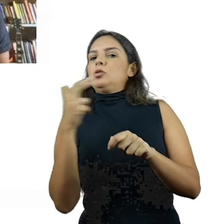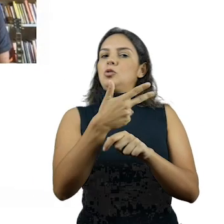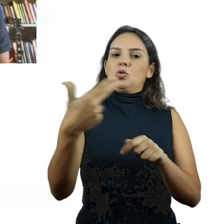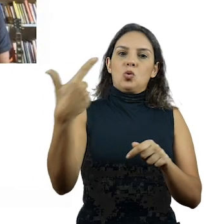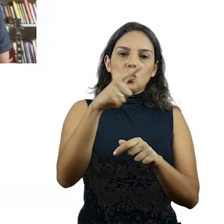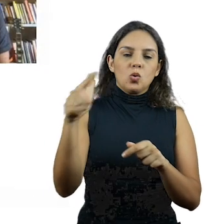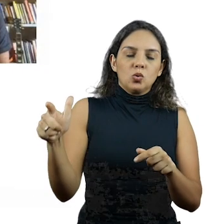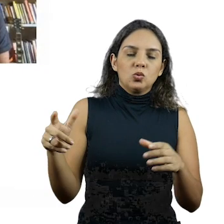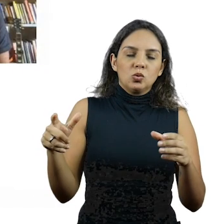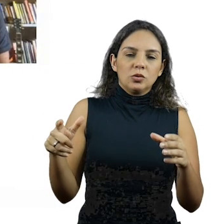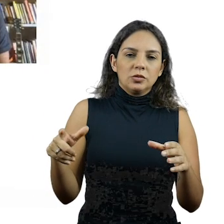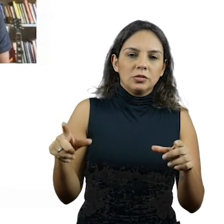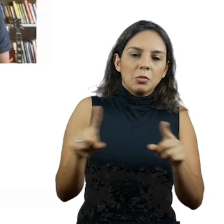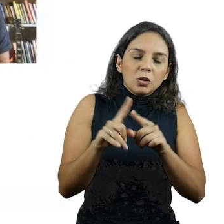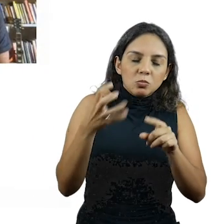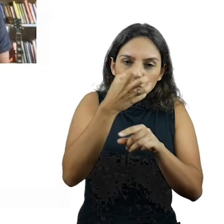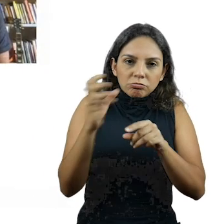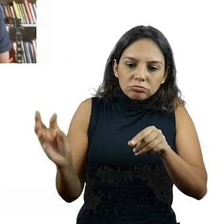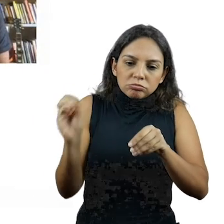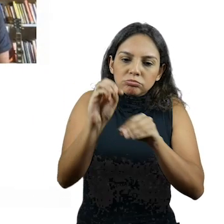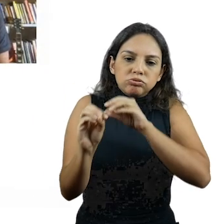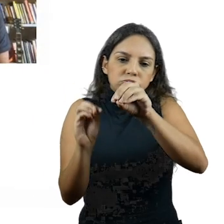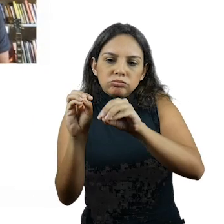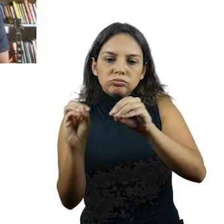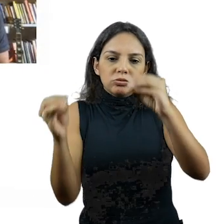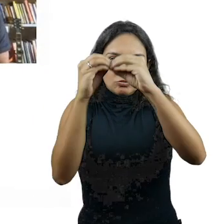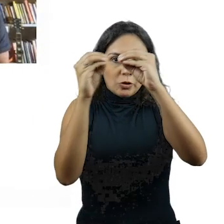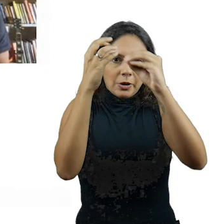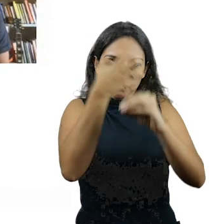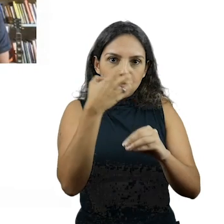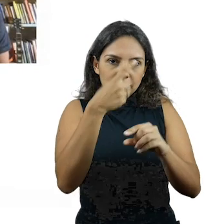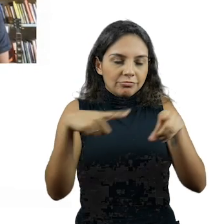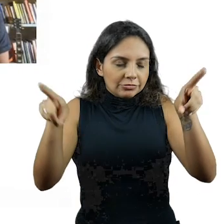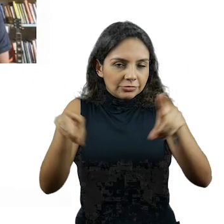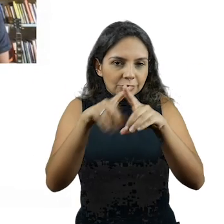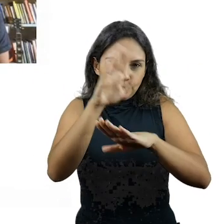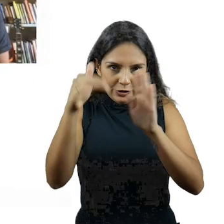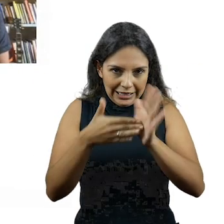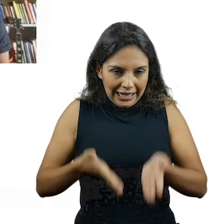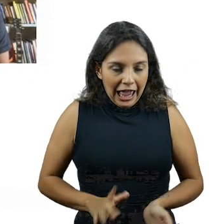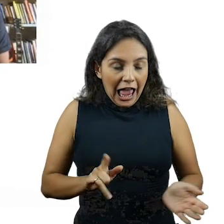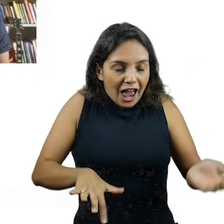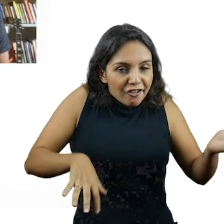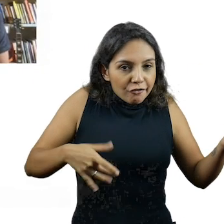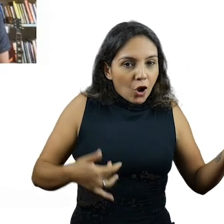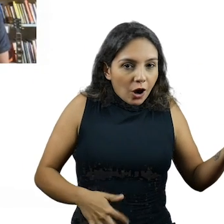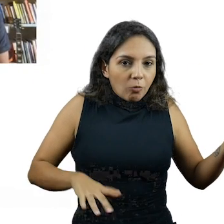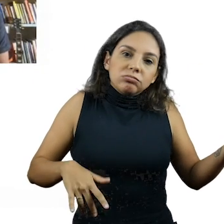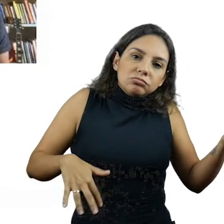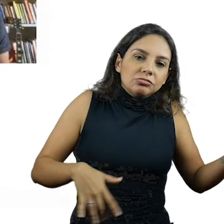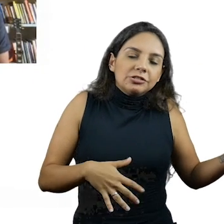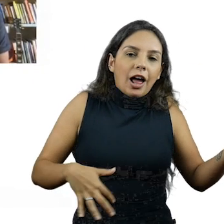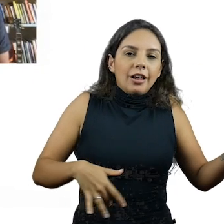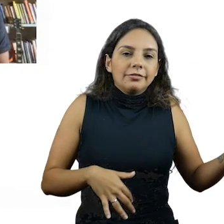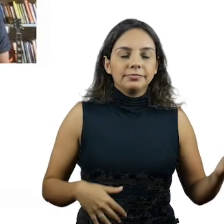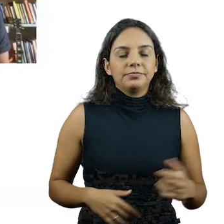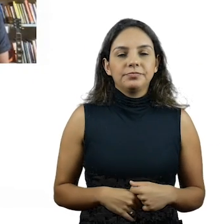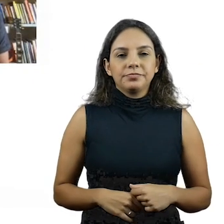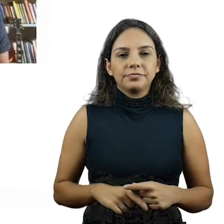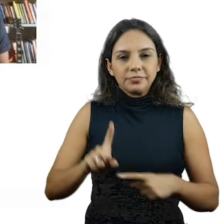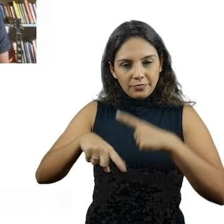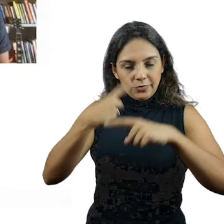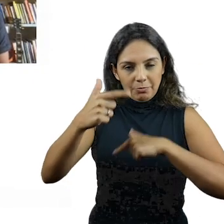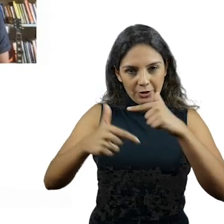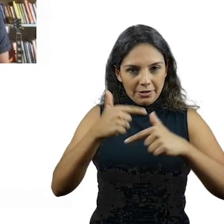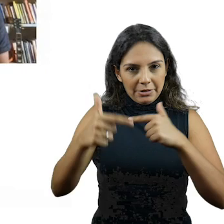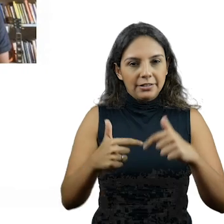vários loops, samplers também, e vai somando com tudo, né? Mas tudo nasce no violão, na guitarra, e depois é a maior